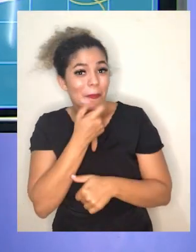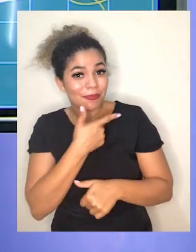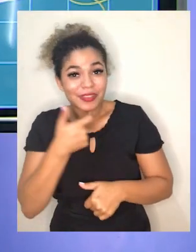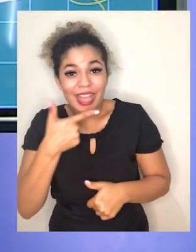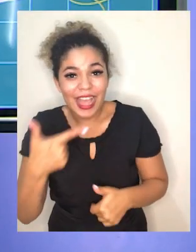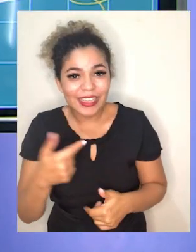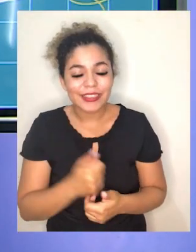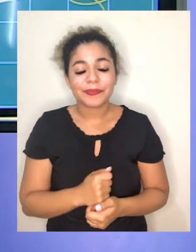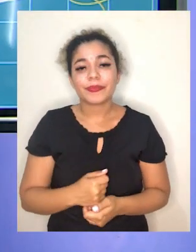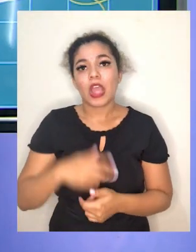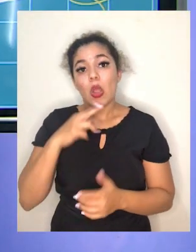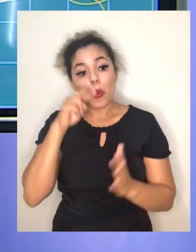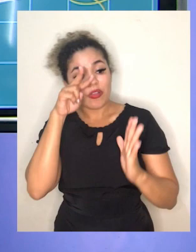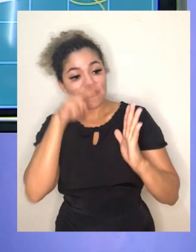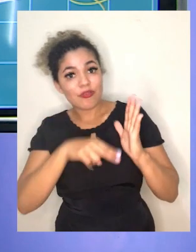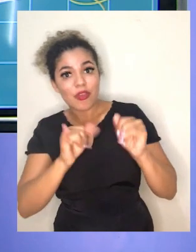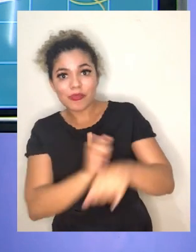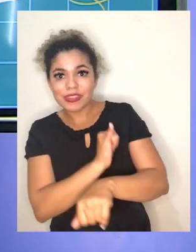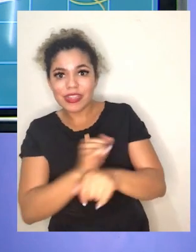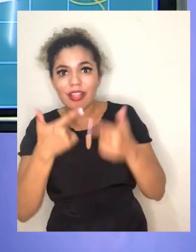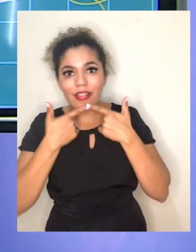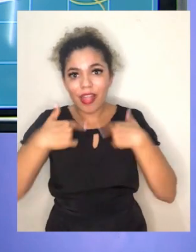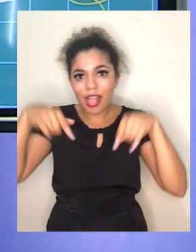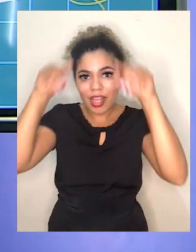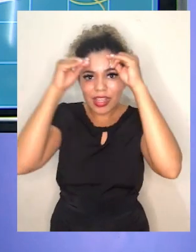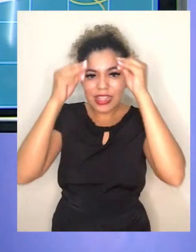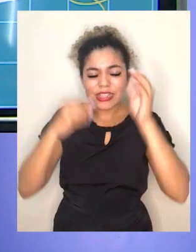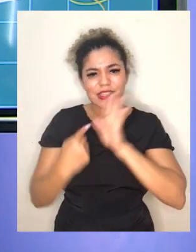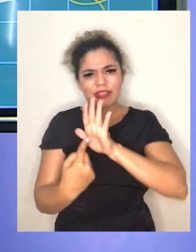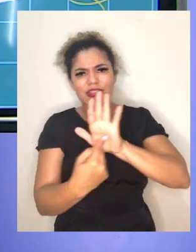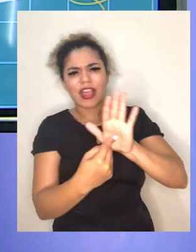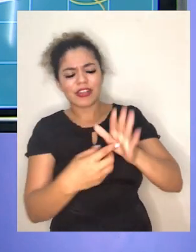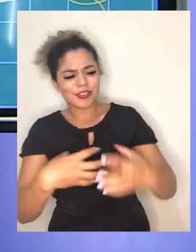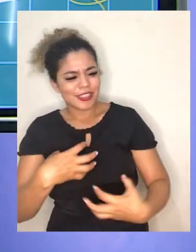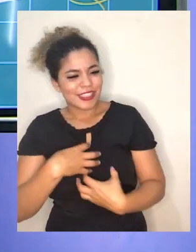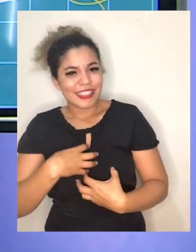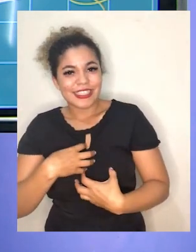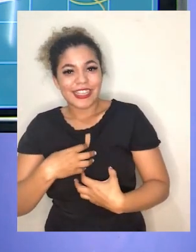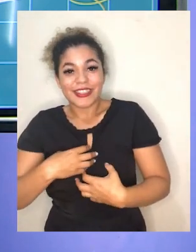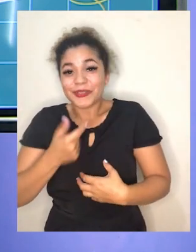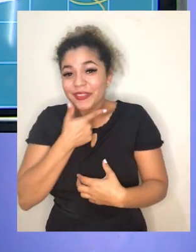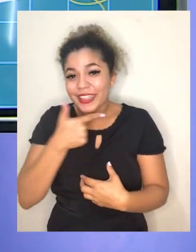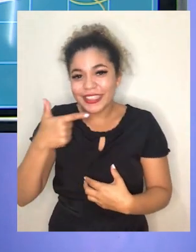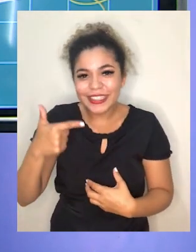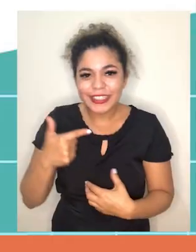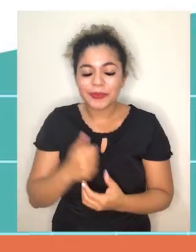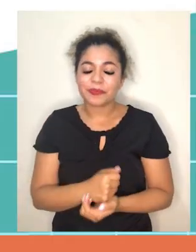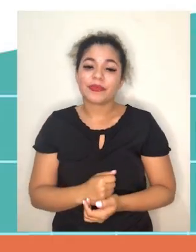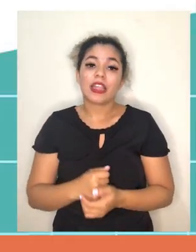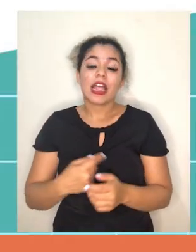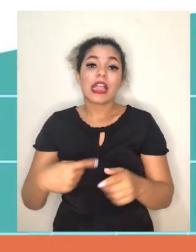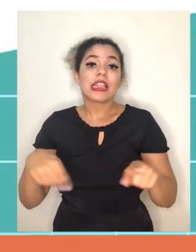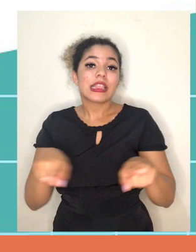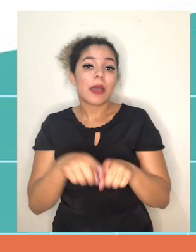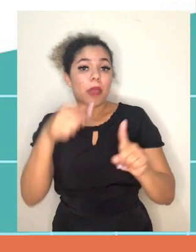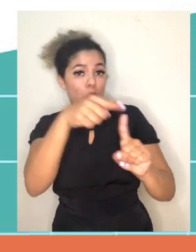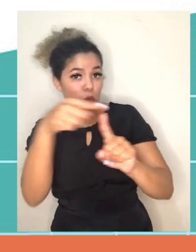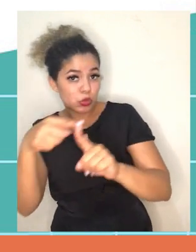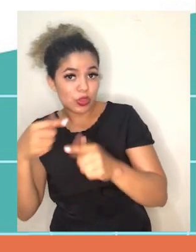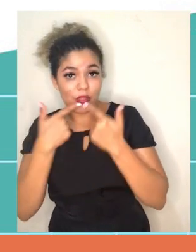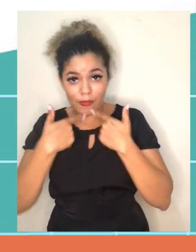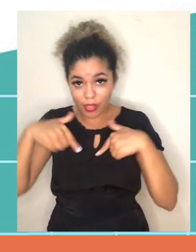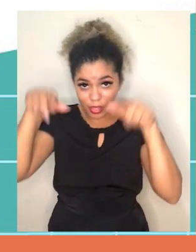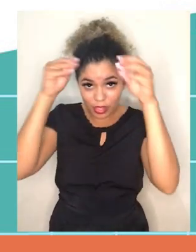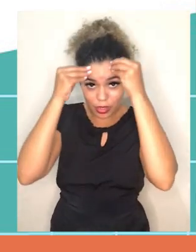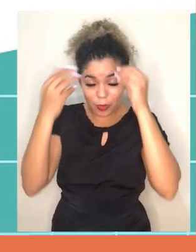humor, tá? Quando a gente lê uma figura de linguagem, geralmente traz esse sentimento para a gente, de humor. Um dos tipos de figura de linguagem